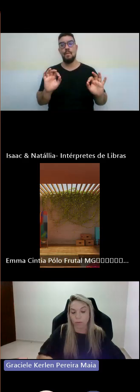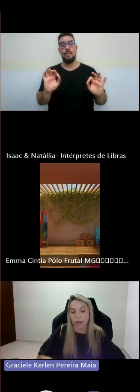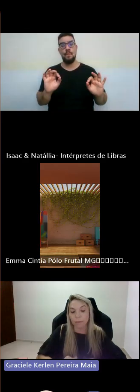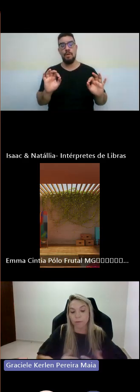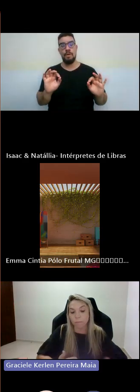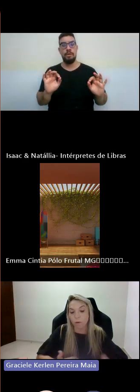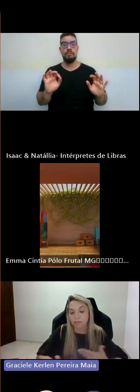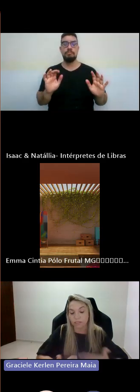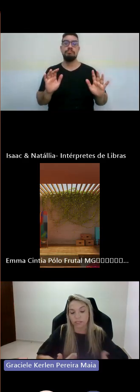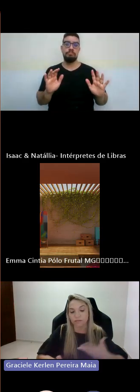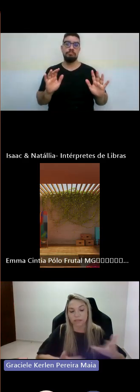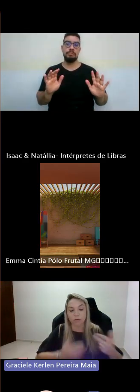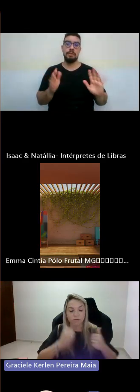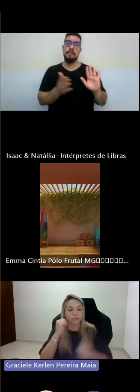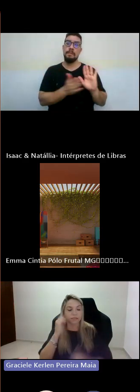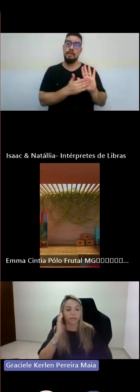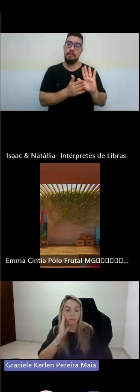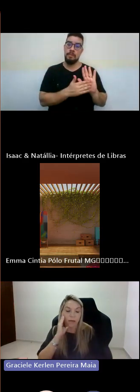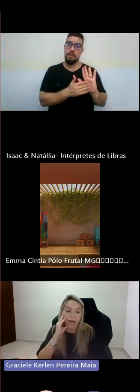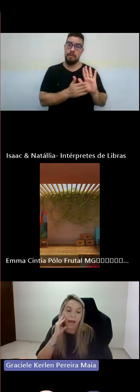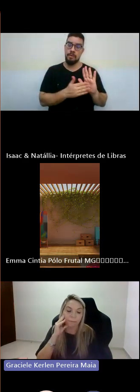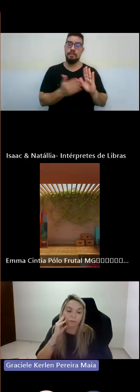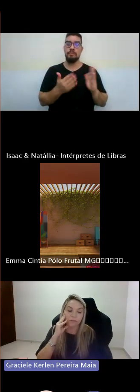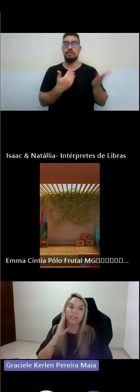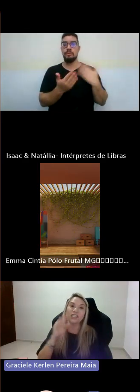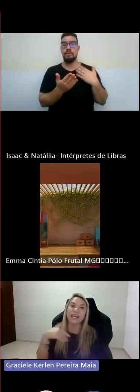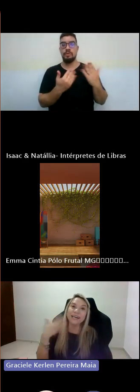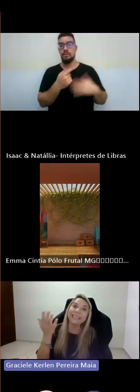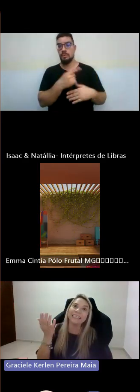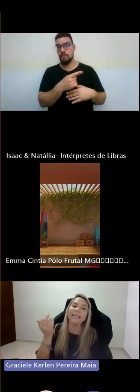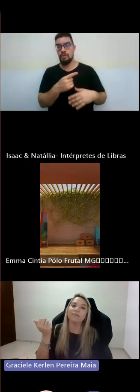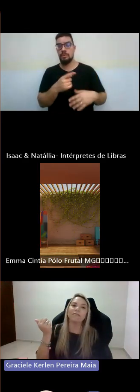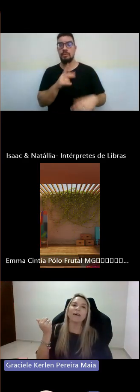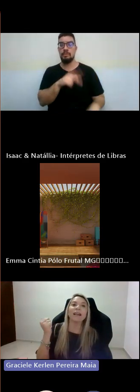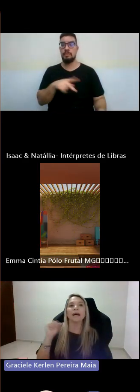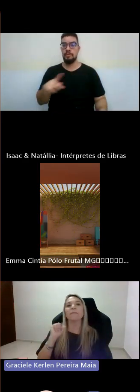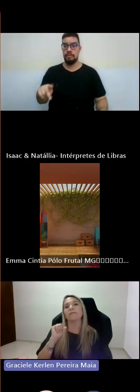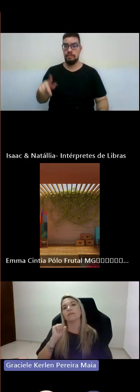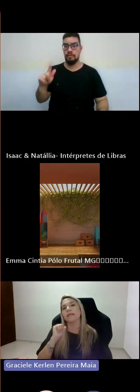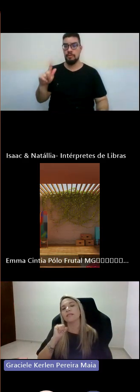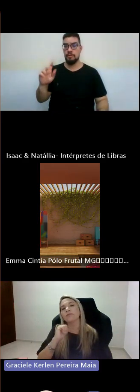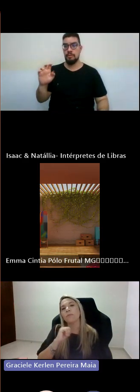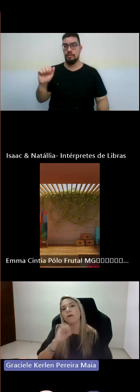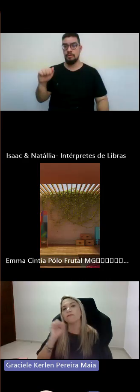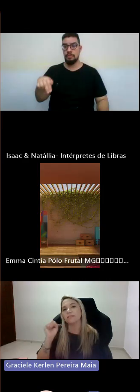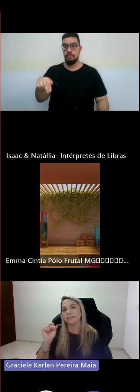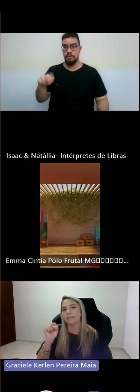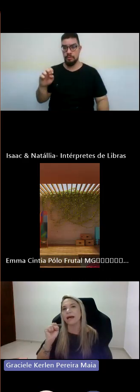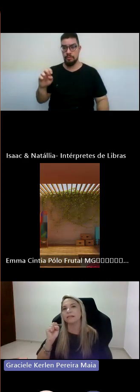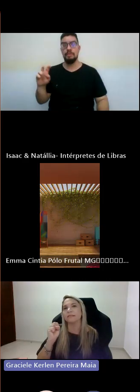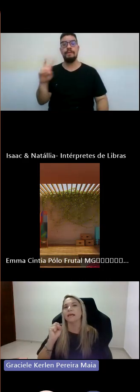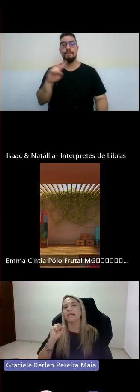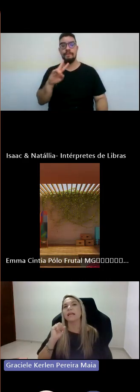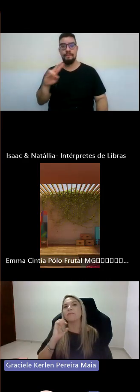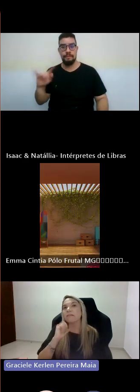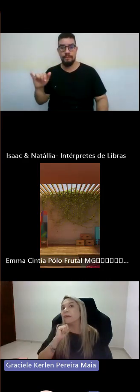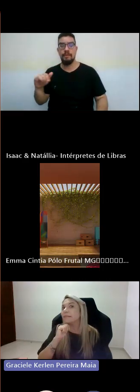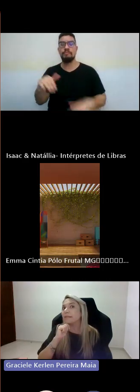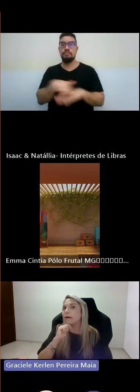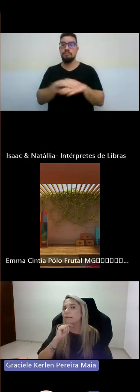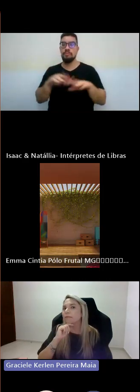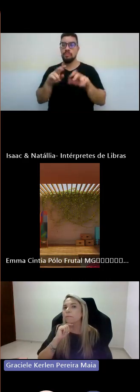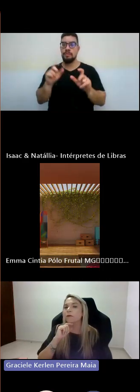Acredito não, é uma proposta, a gente estava até conversando, a professora Jeane vai falar para vocês de morfossintase, e ela